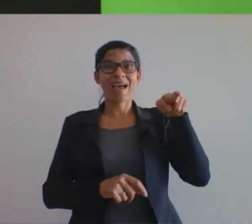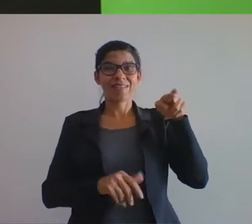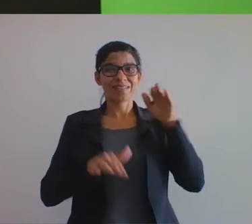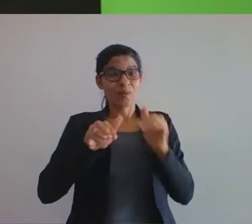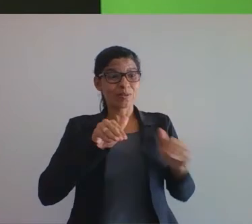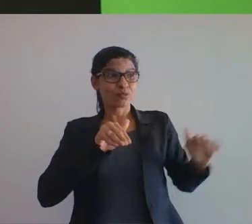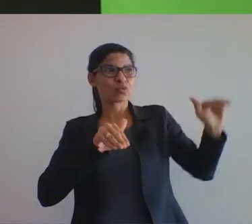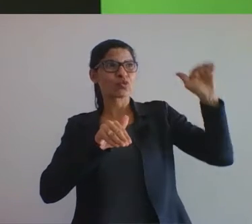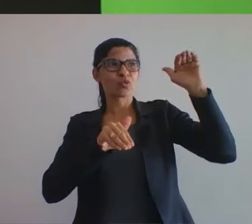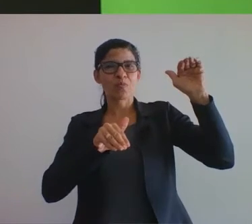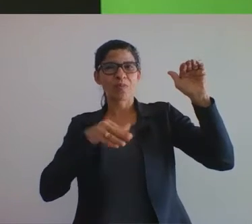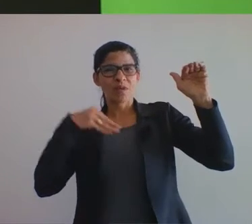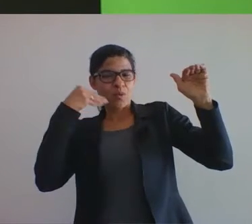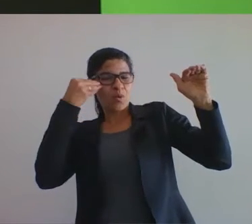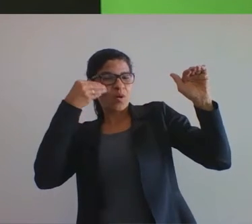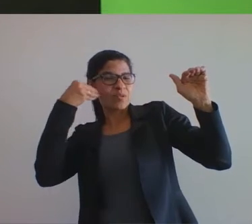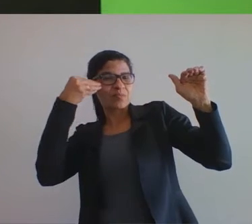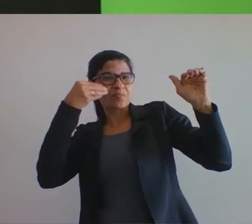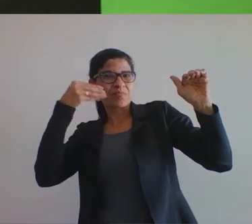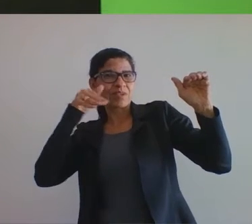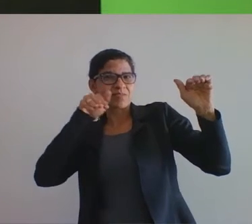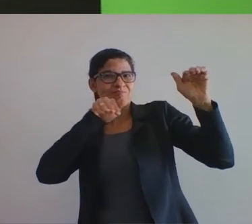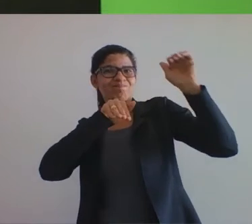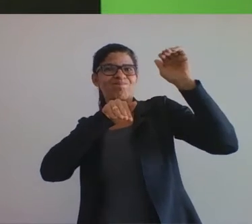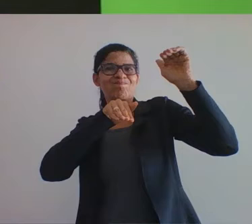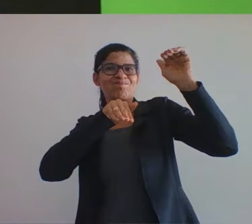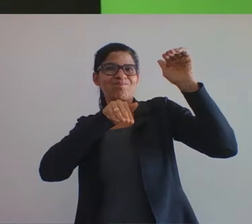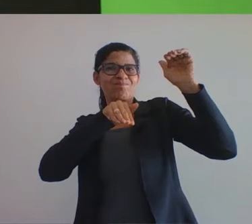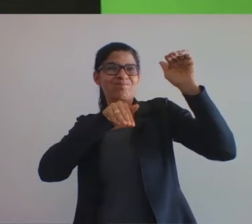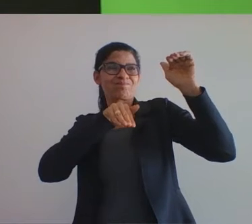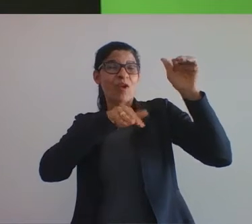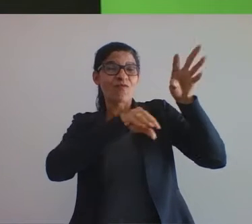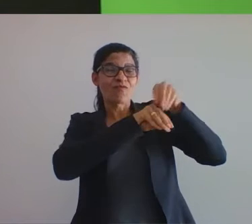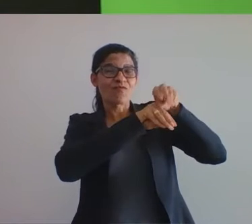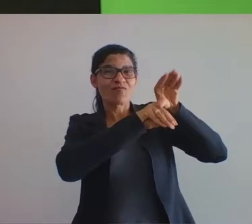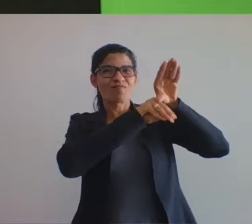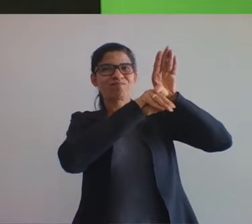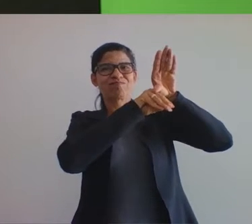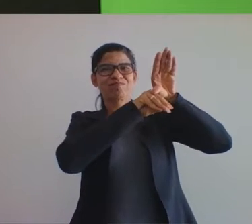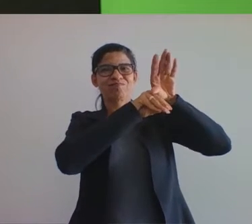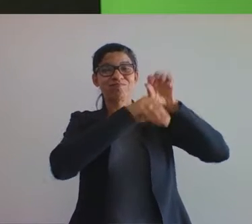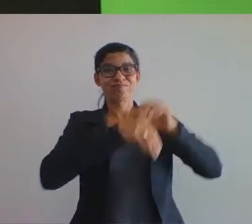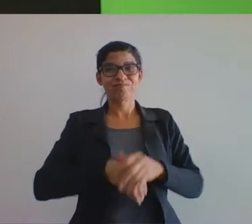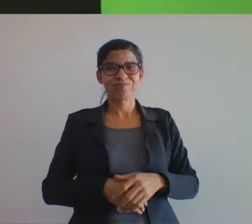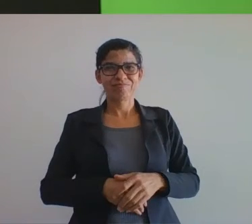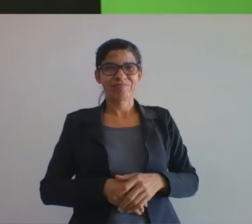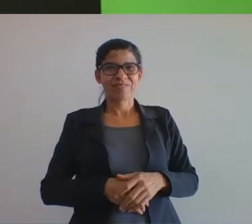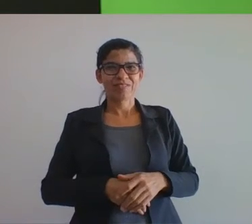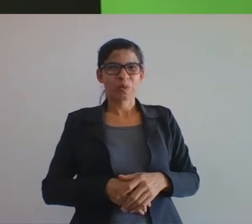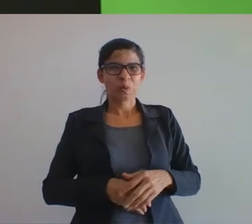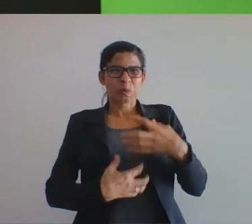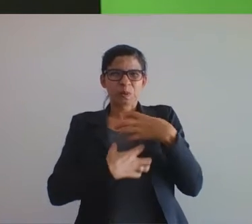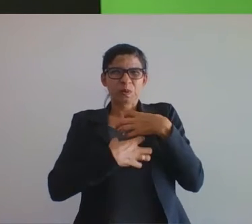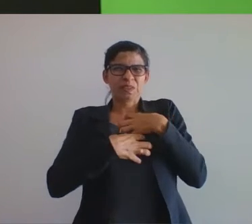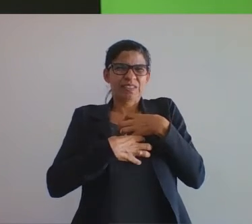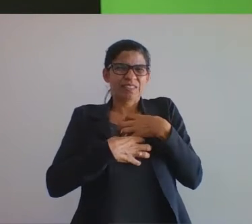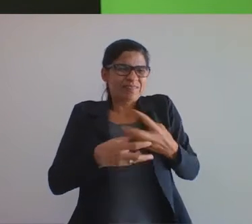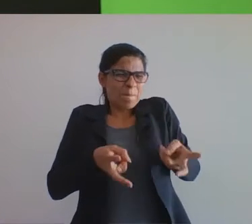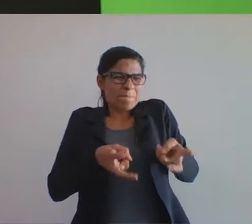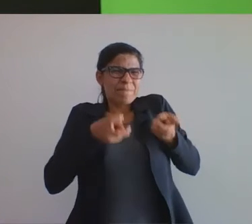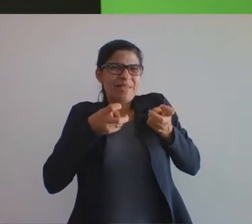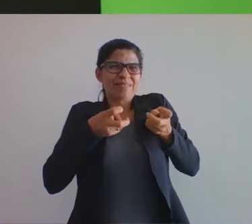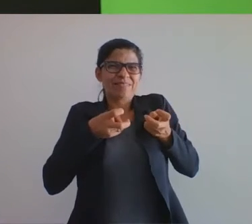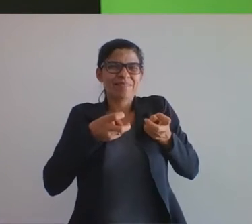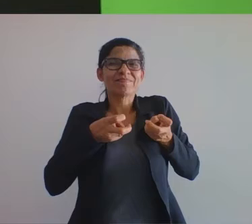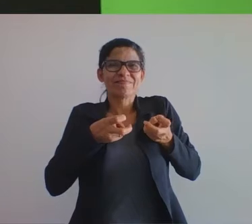superior à experiência como fonte de conhecimento e que a validade da percepção dos sentidos deve ser